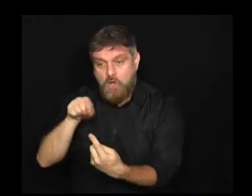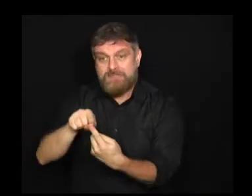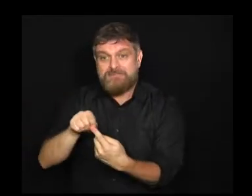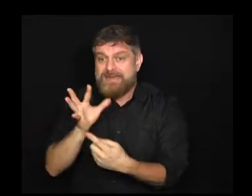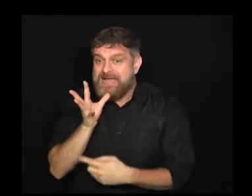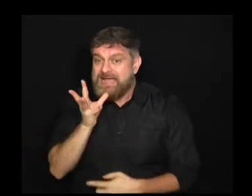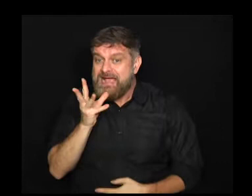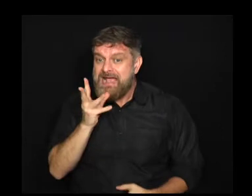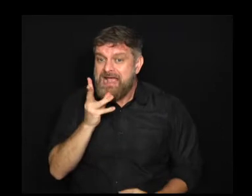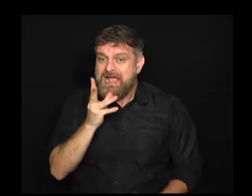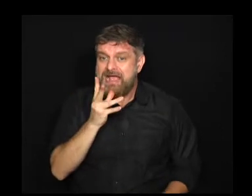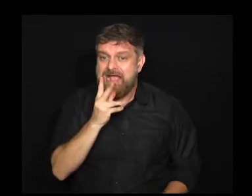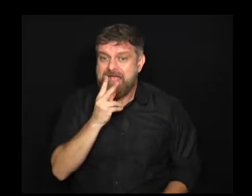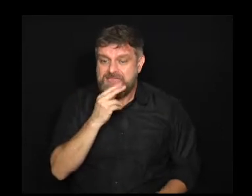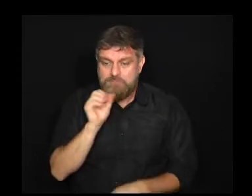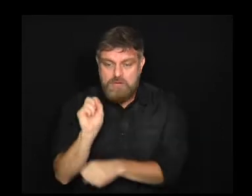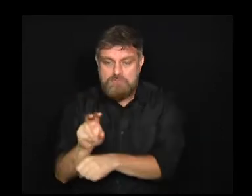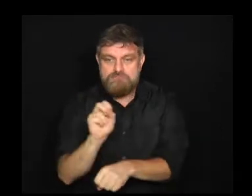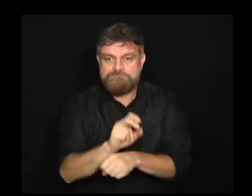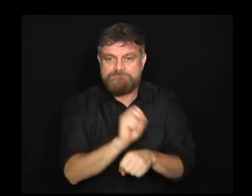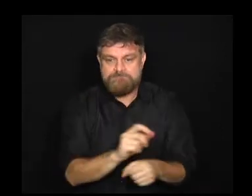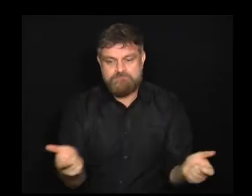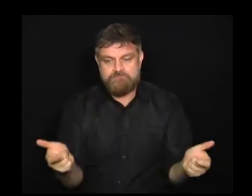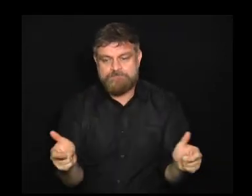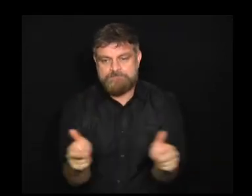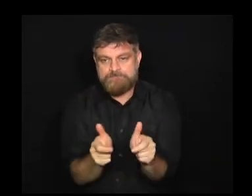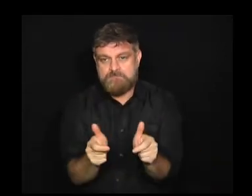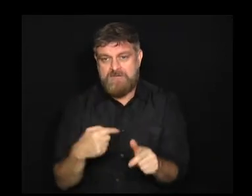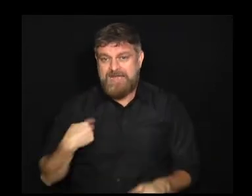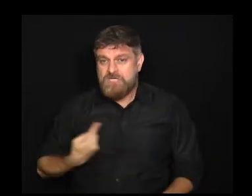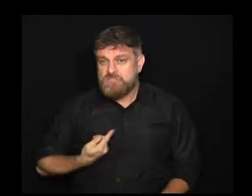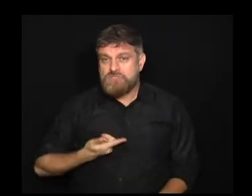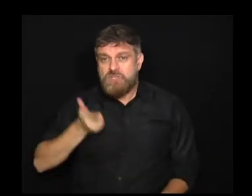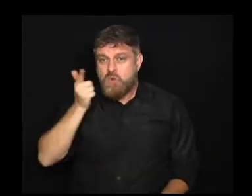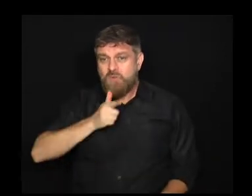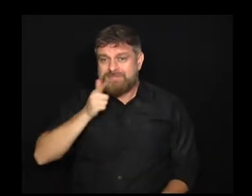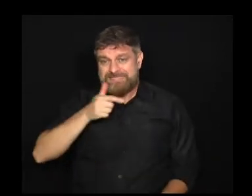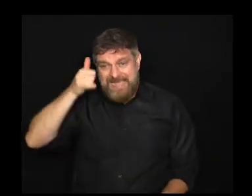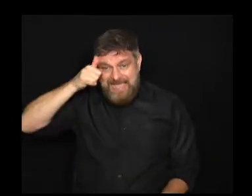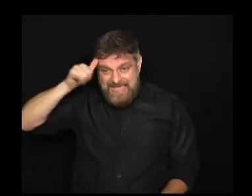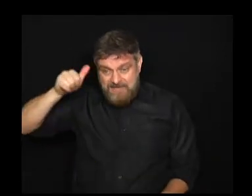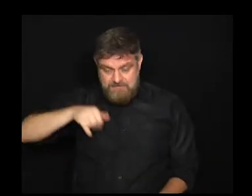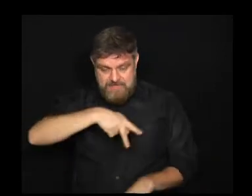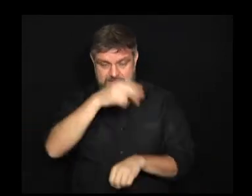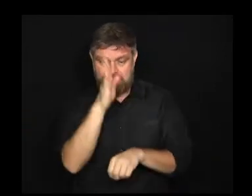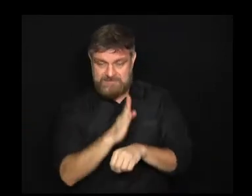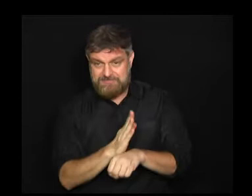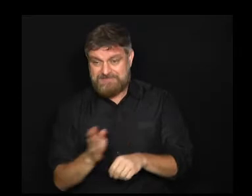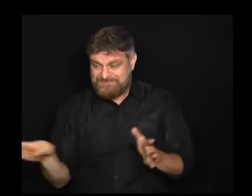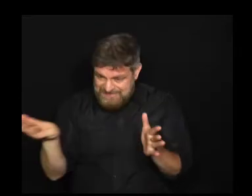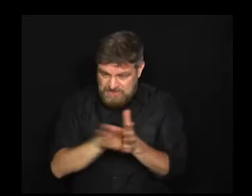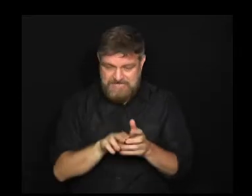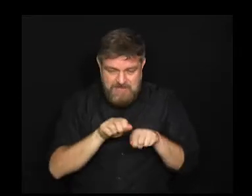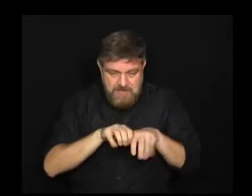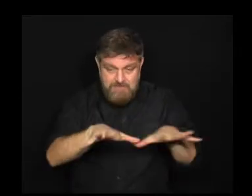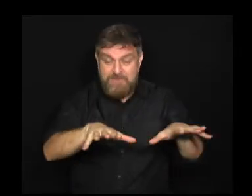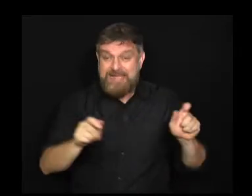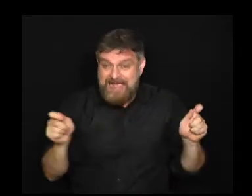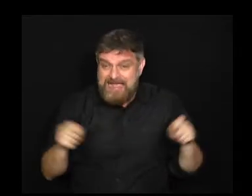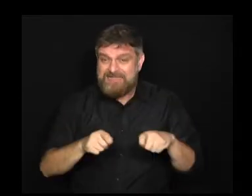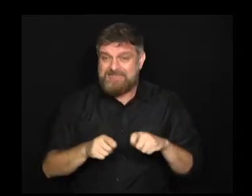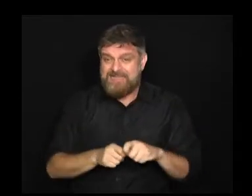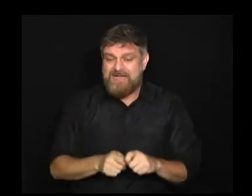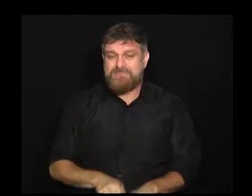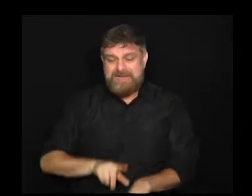retardar a evolução da transmissão. Mesmo que a gente não consiga evitar a introdução no país, você retardar ao máximo